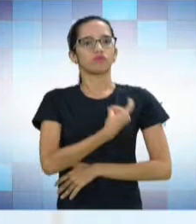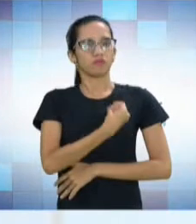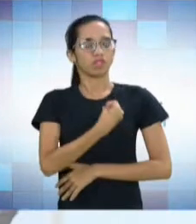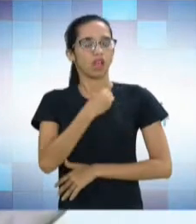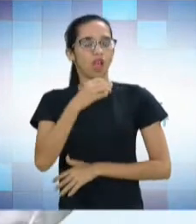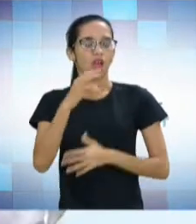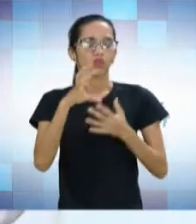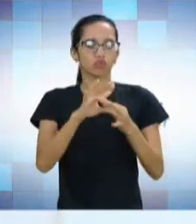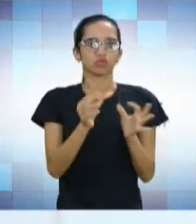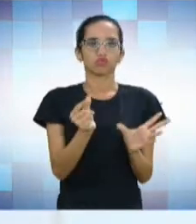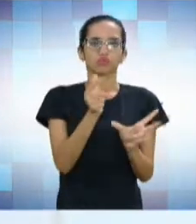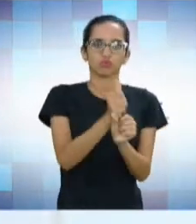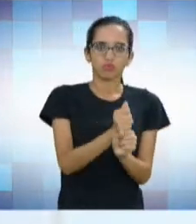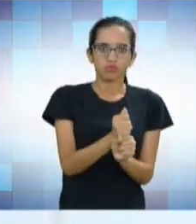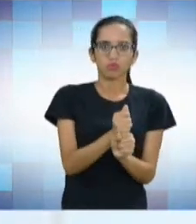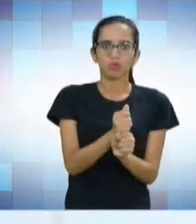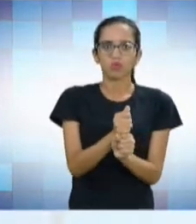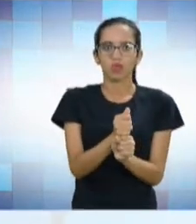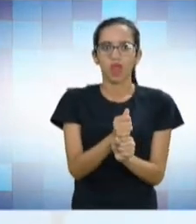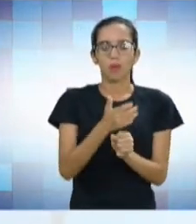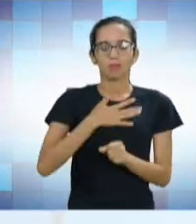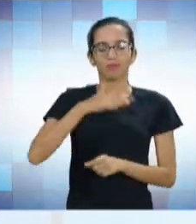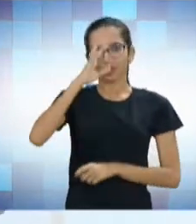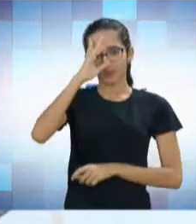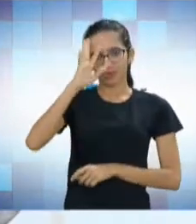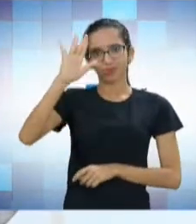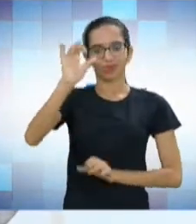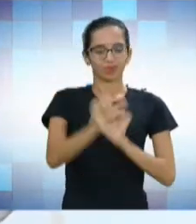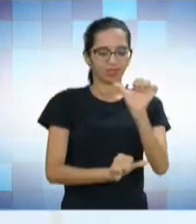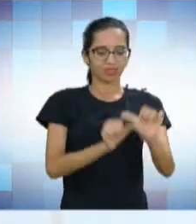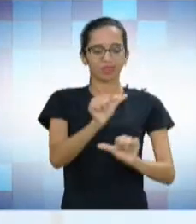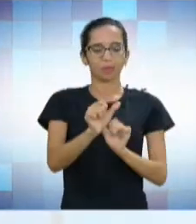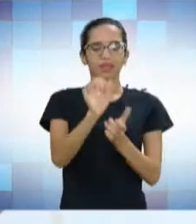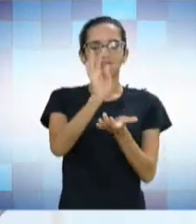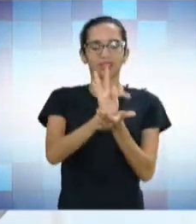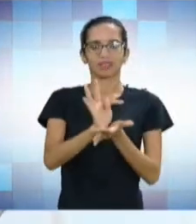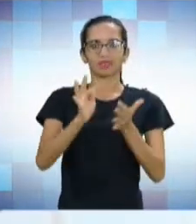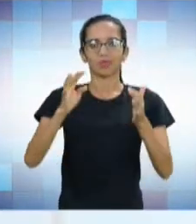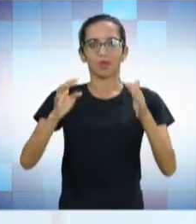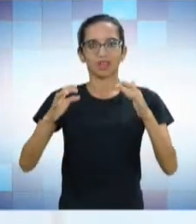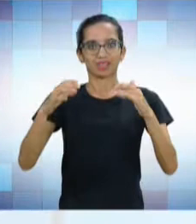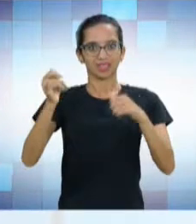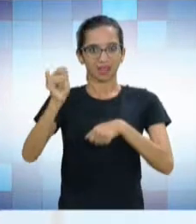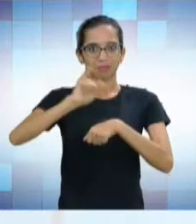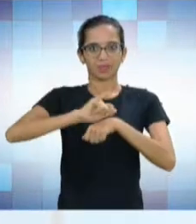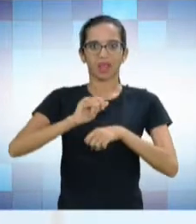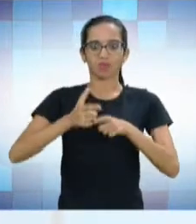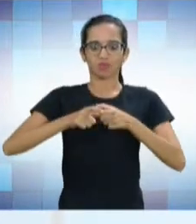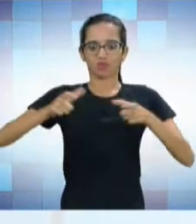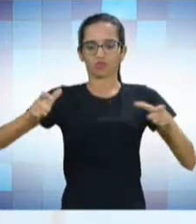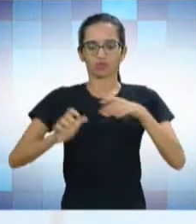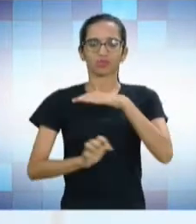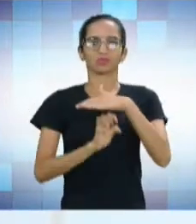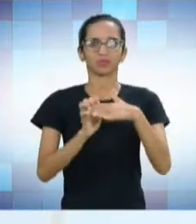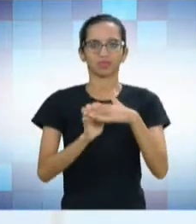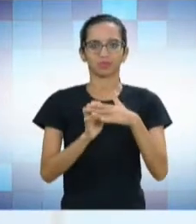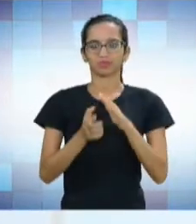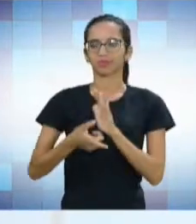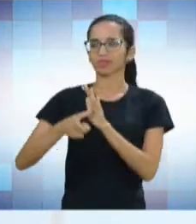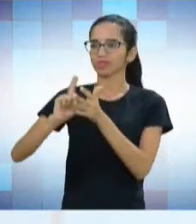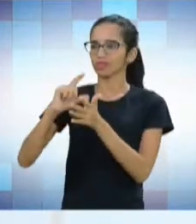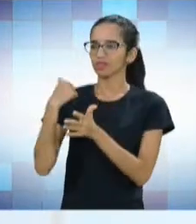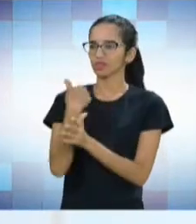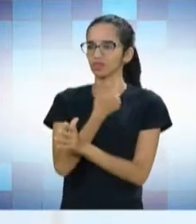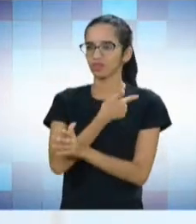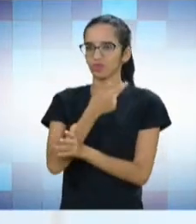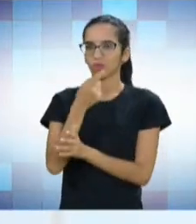renda gerar trabalho para as pessoas como eu disse é o meu sonho transformar teresina em o grande capital empreendedor do nosso país bom